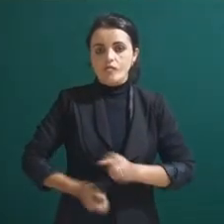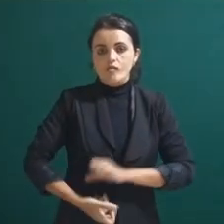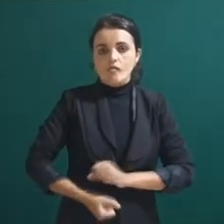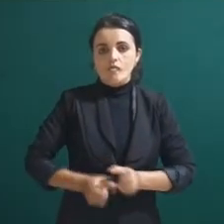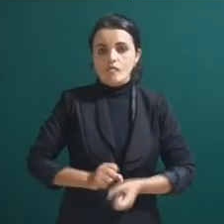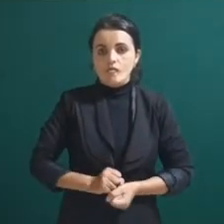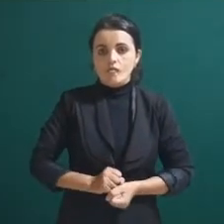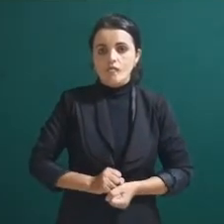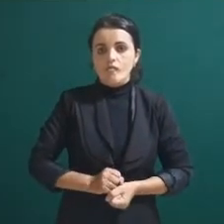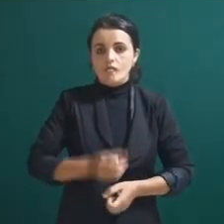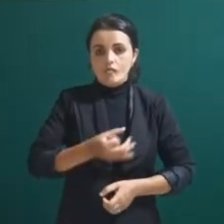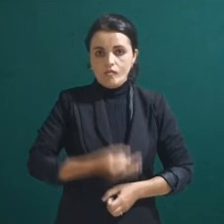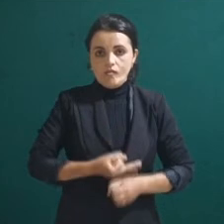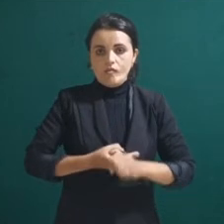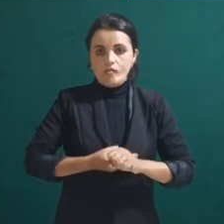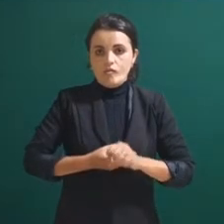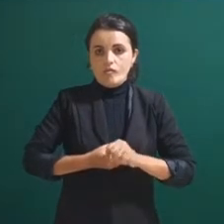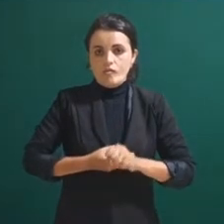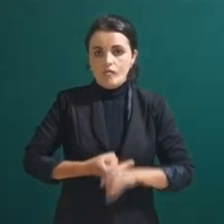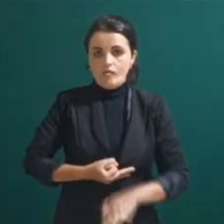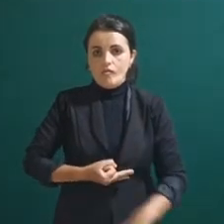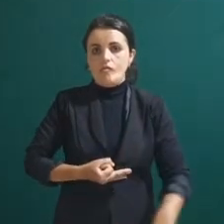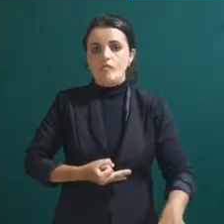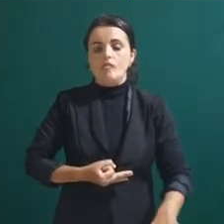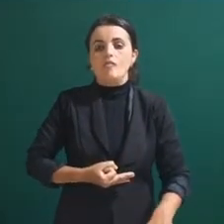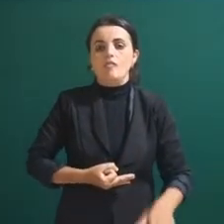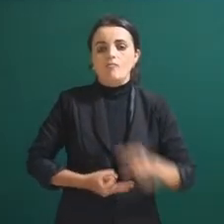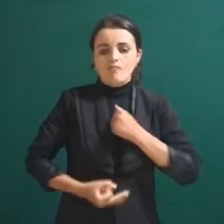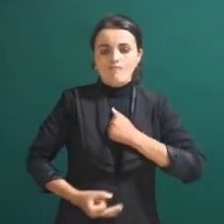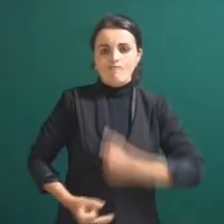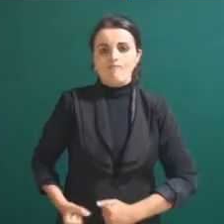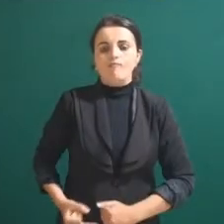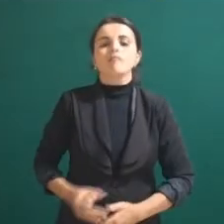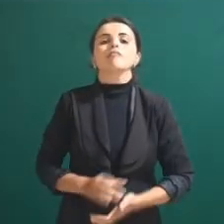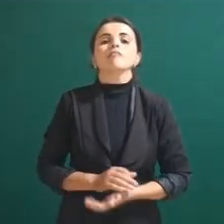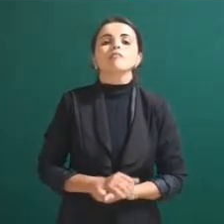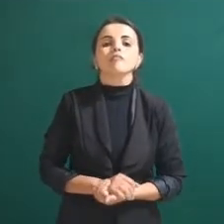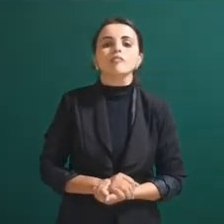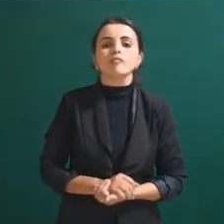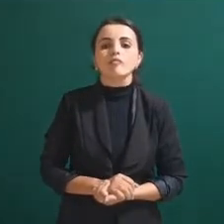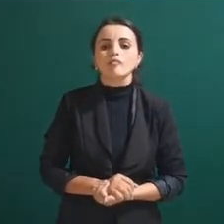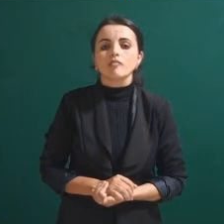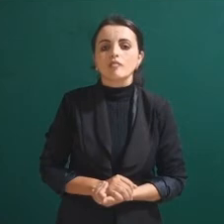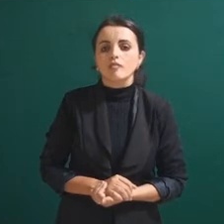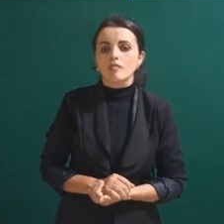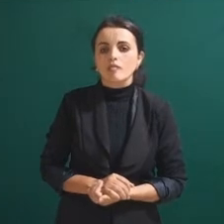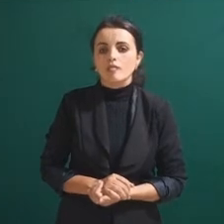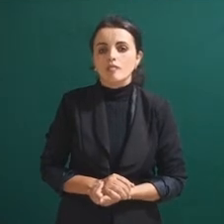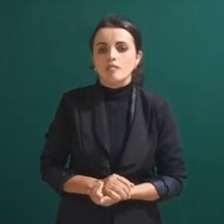nosso intestino grosso, que é o reto, finalizando aí no ânus, onde há a